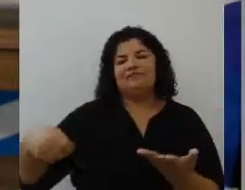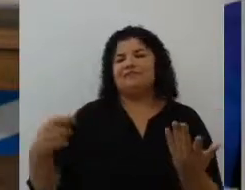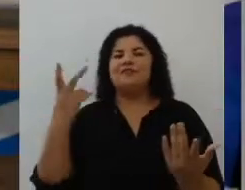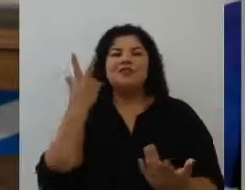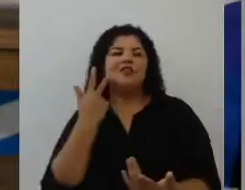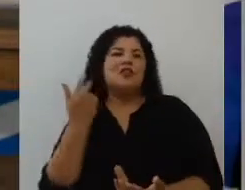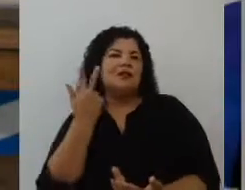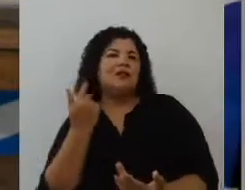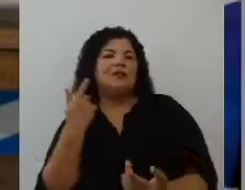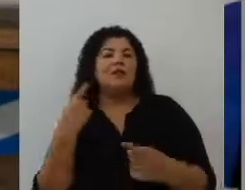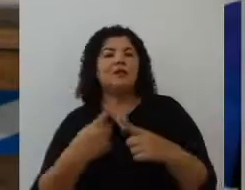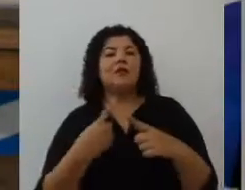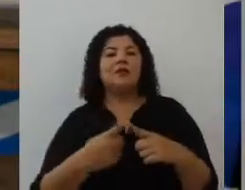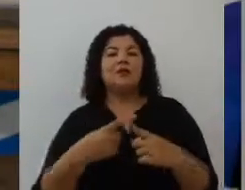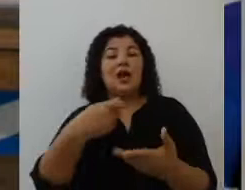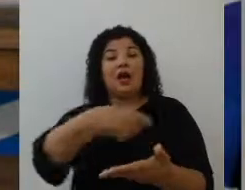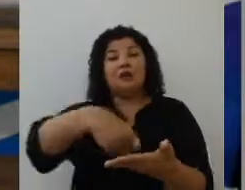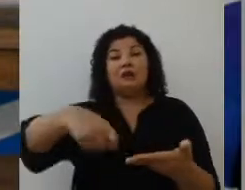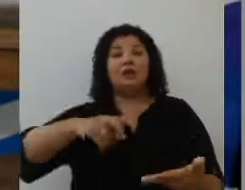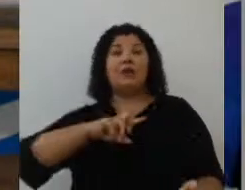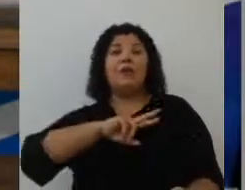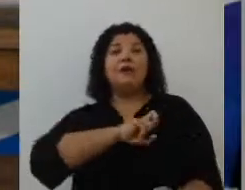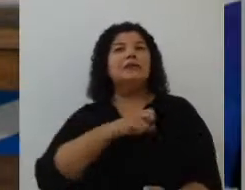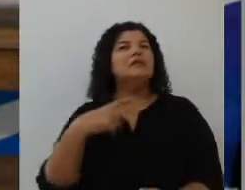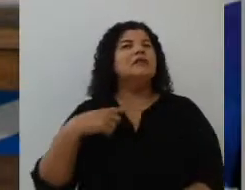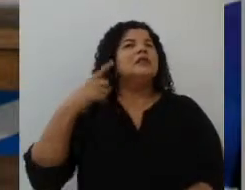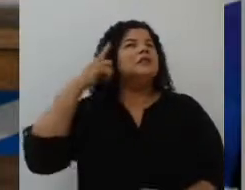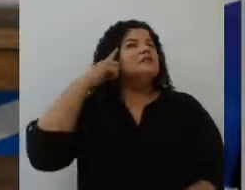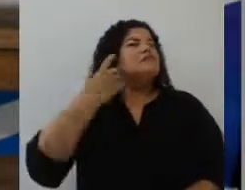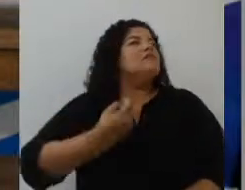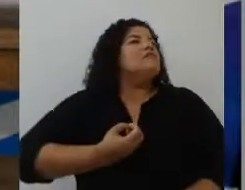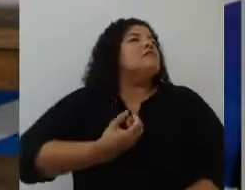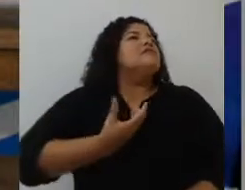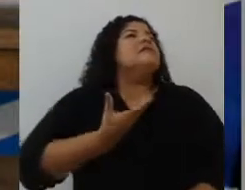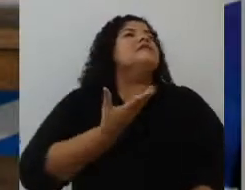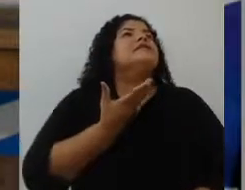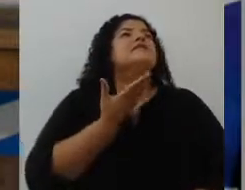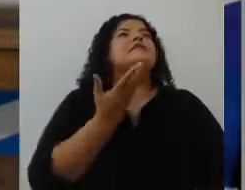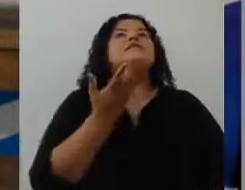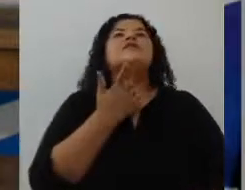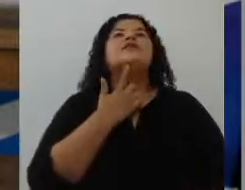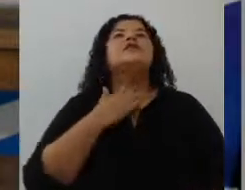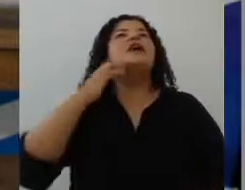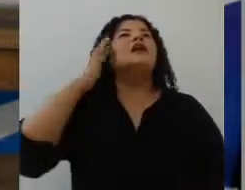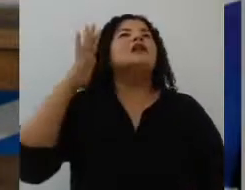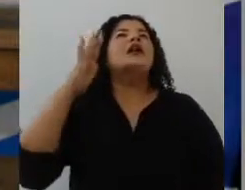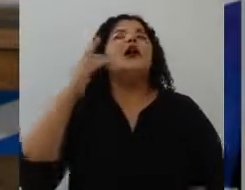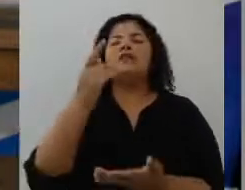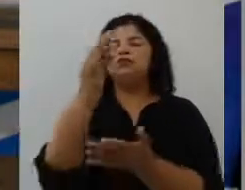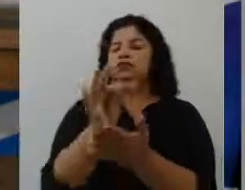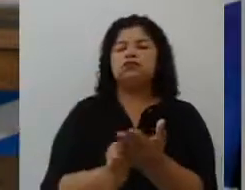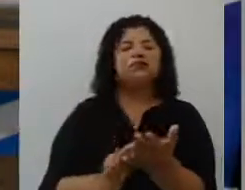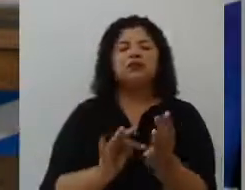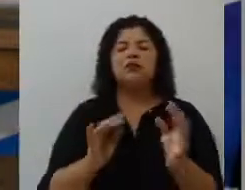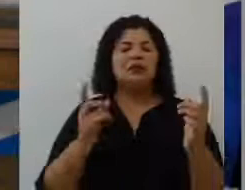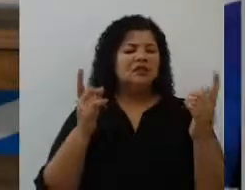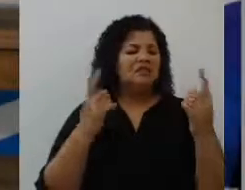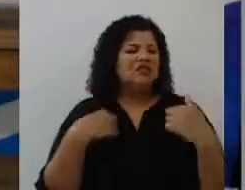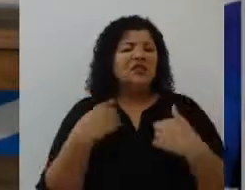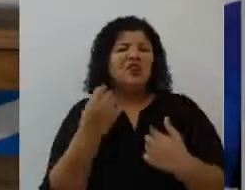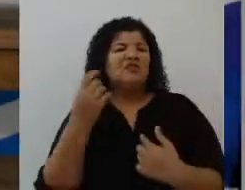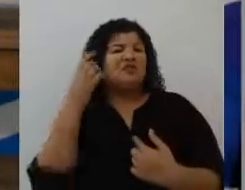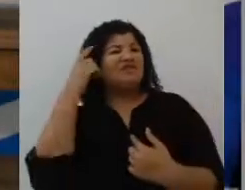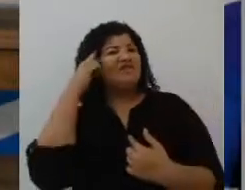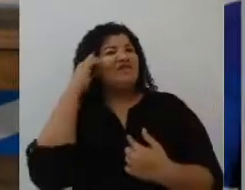autores do romantismo, eles se baseavam pela inspiração, né? Onde começa a inspiração, o texto começa. Acabou a inspiração, ponto final,